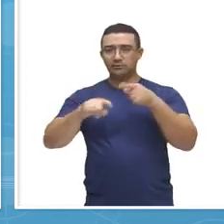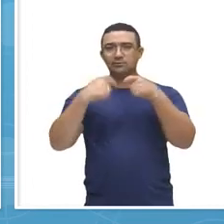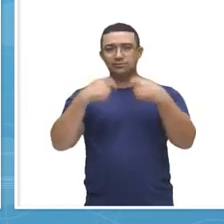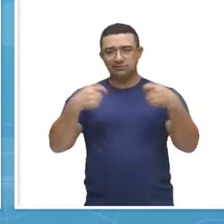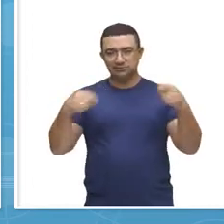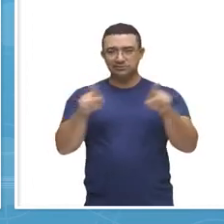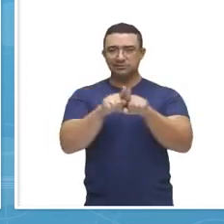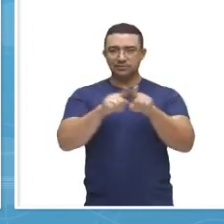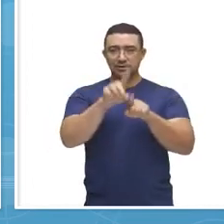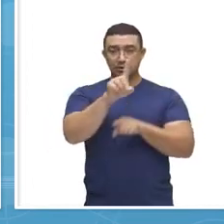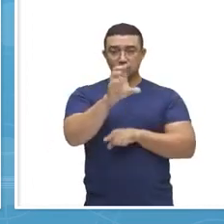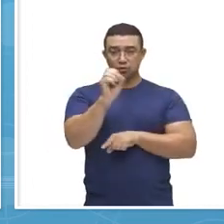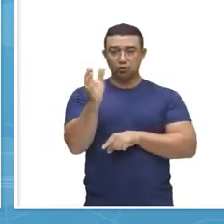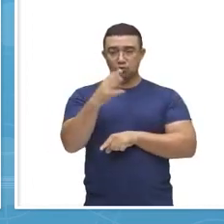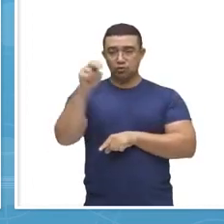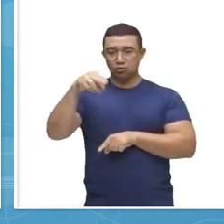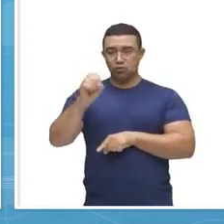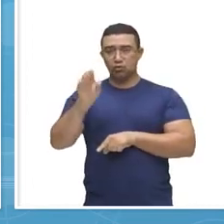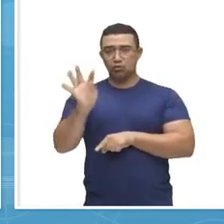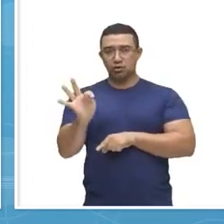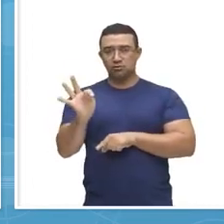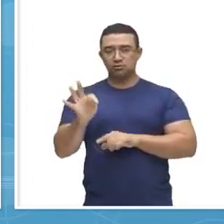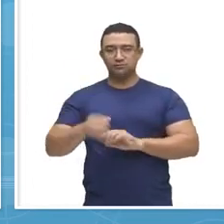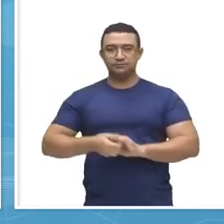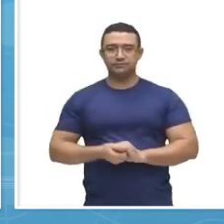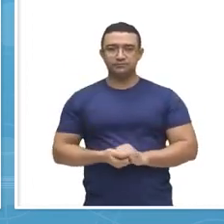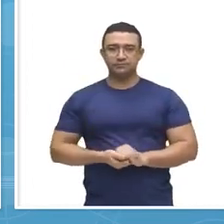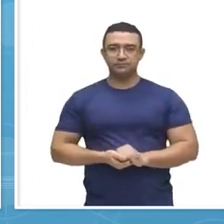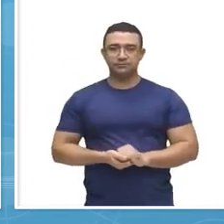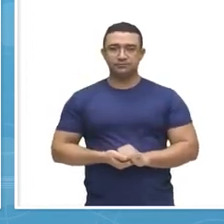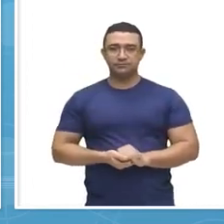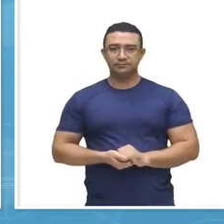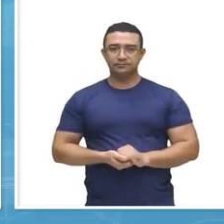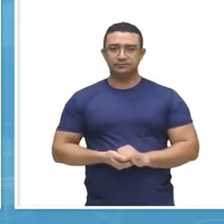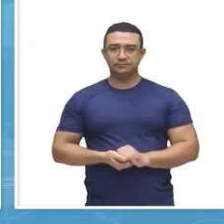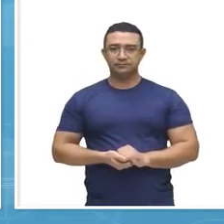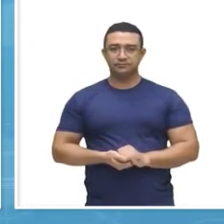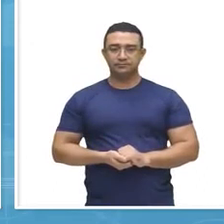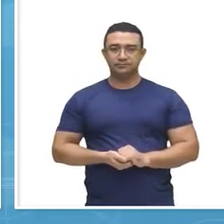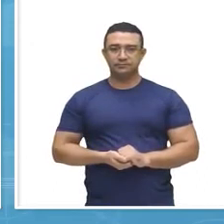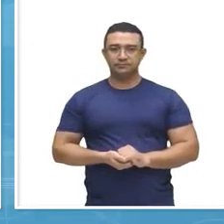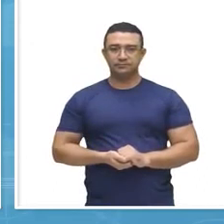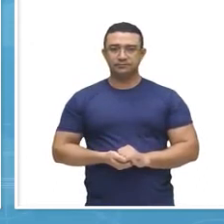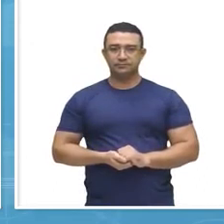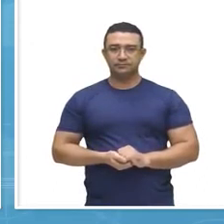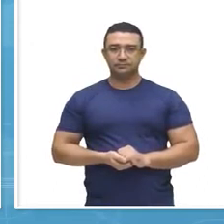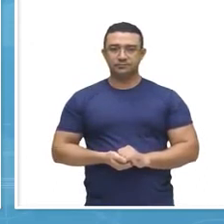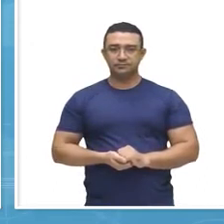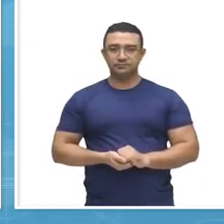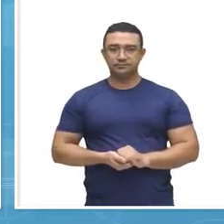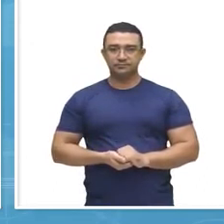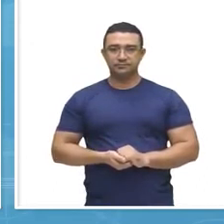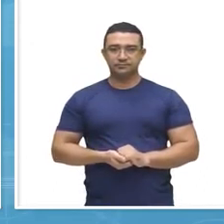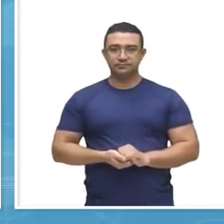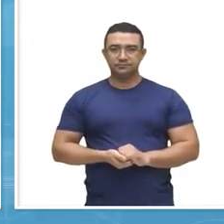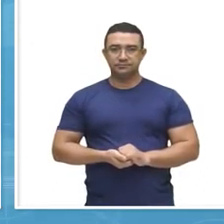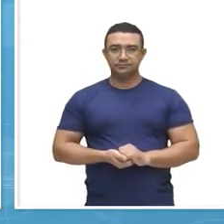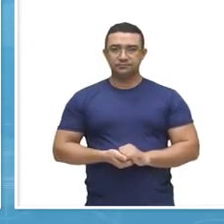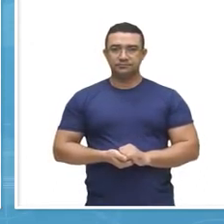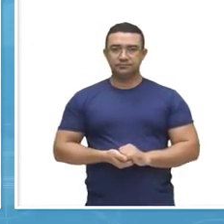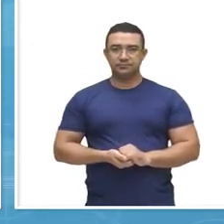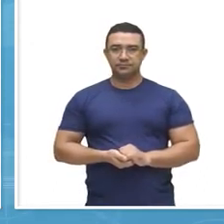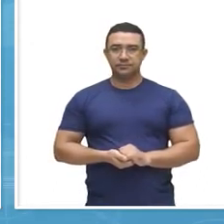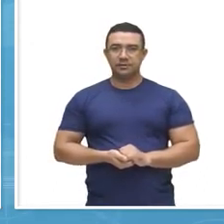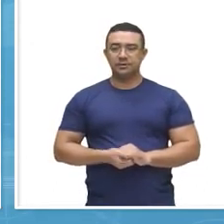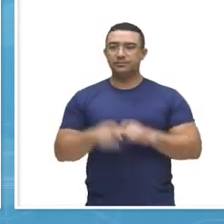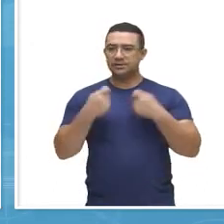or don't, tá? Não interessa, não há uma importância com relação a utilizar um ou outro, tá certo? Então, o que nós